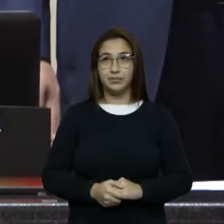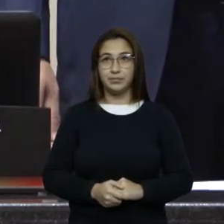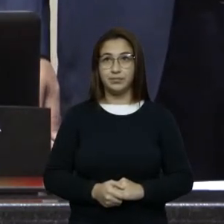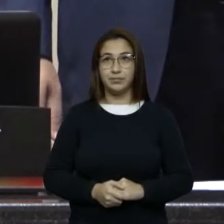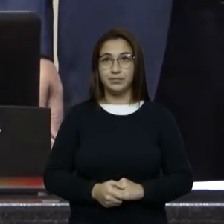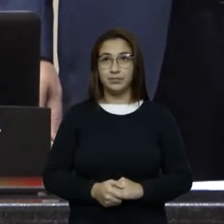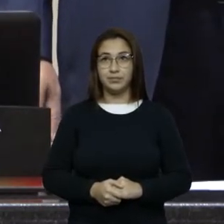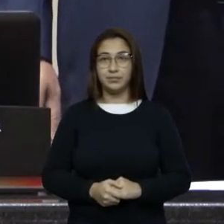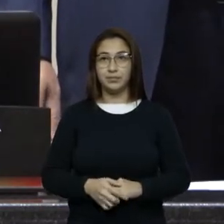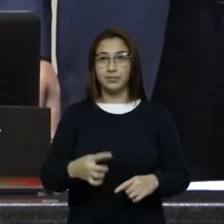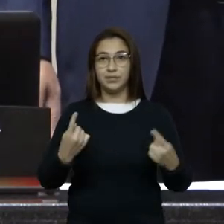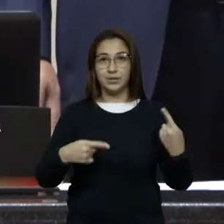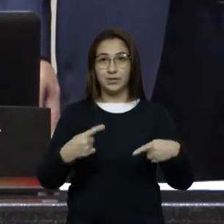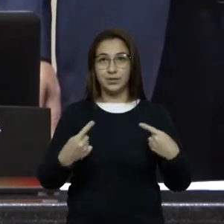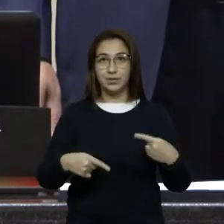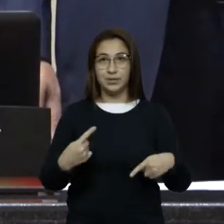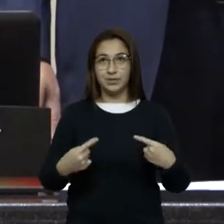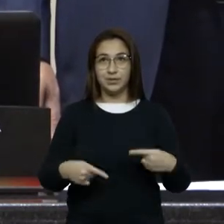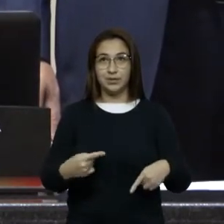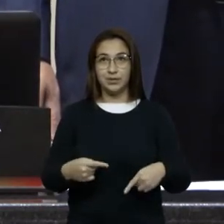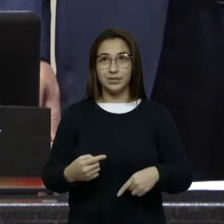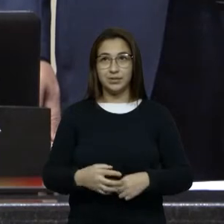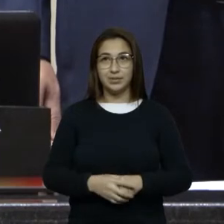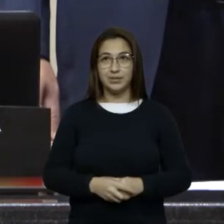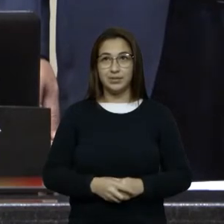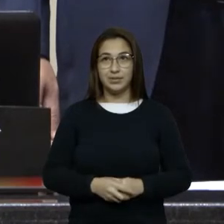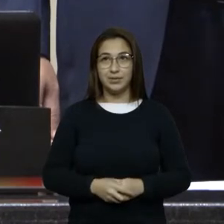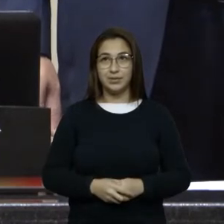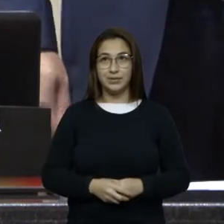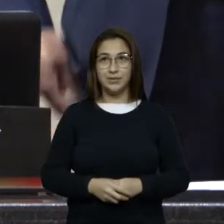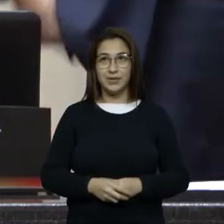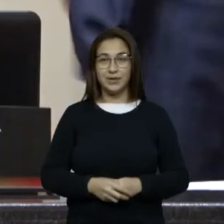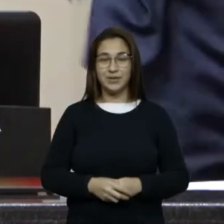a discussão tô falando discussão A